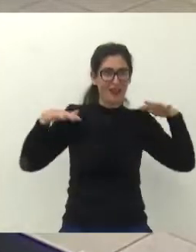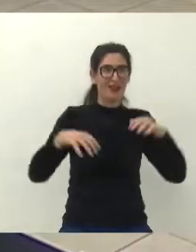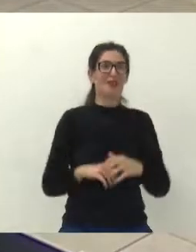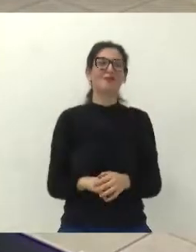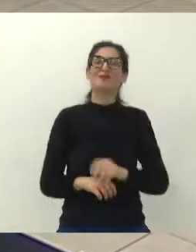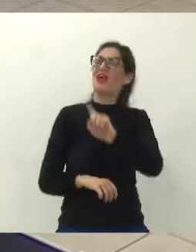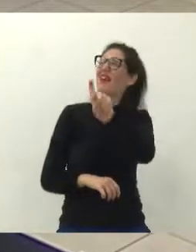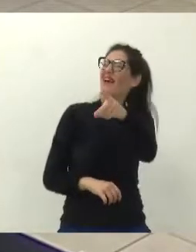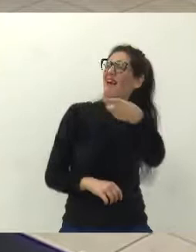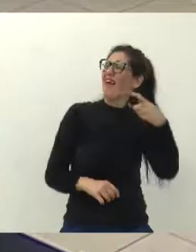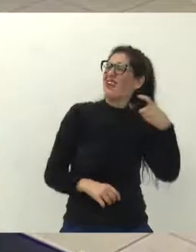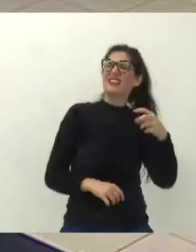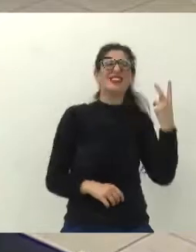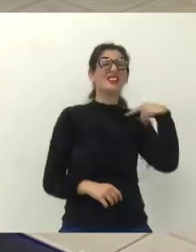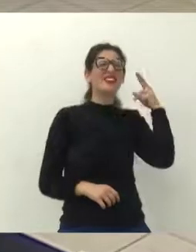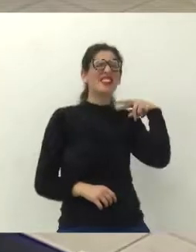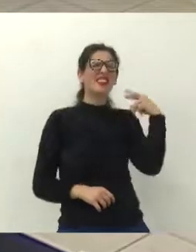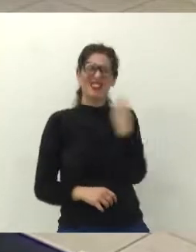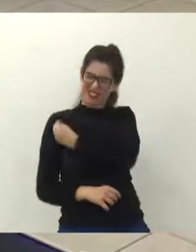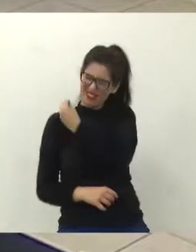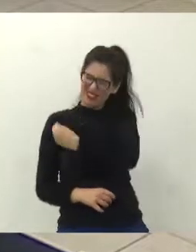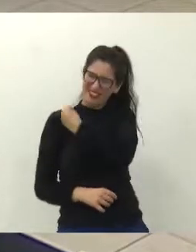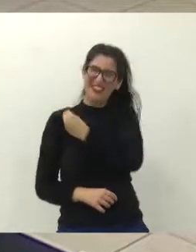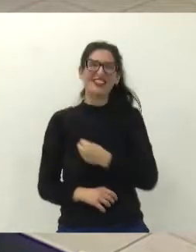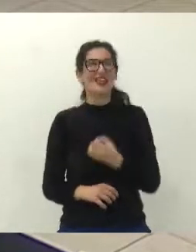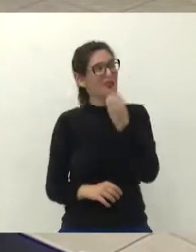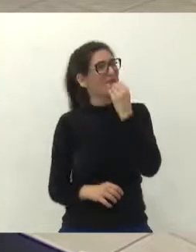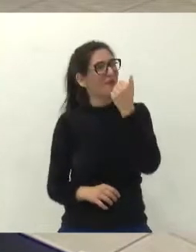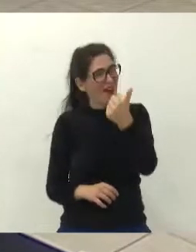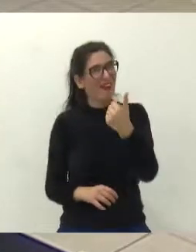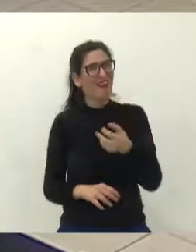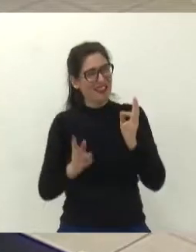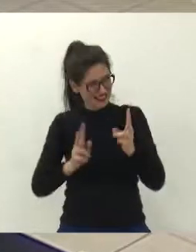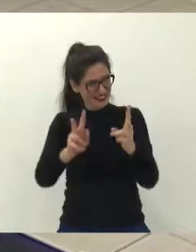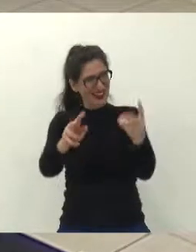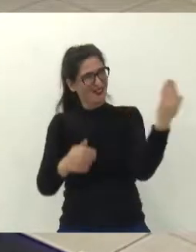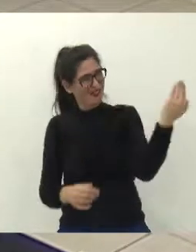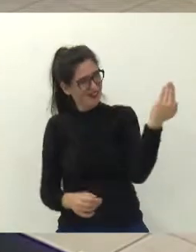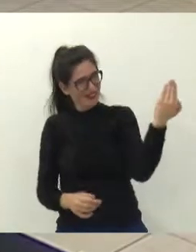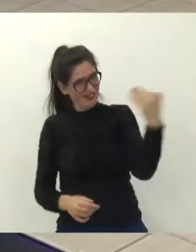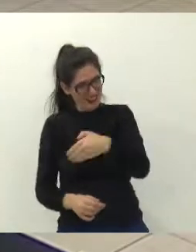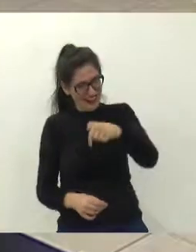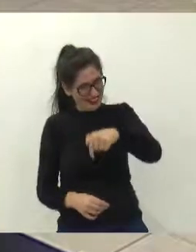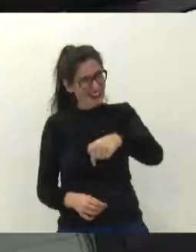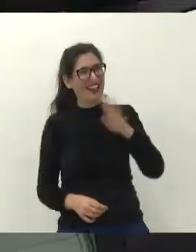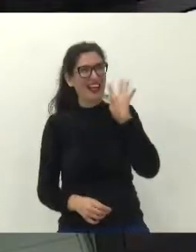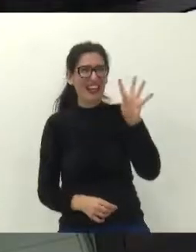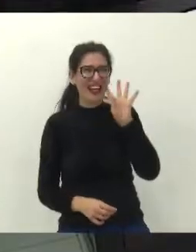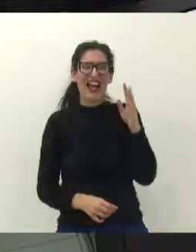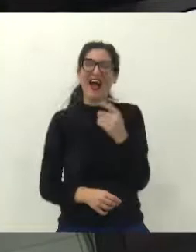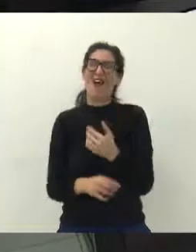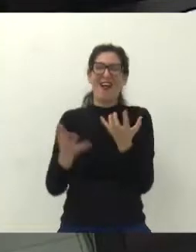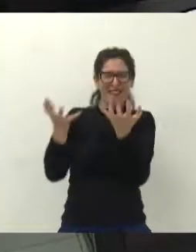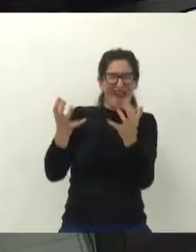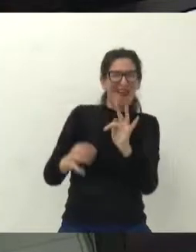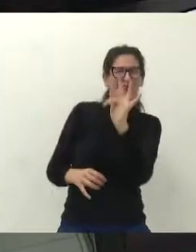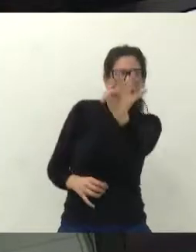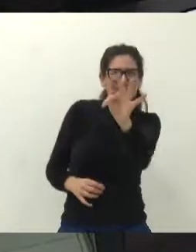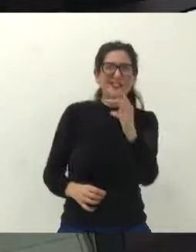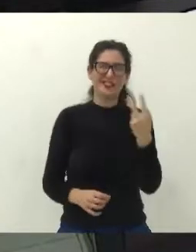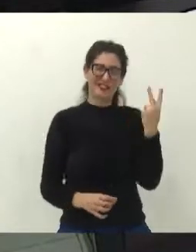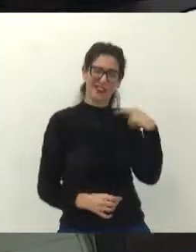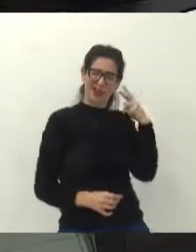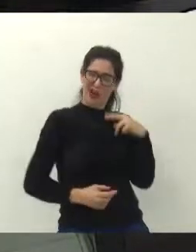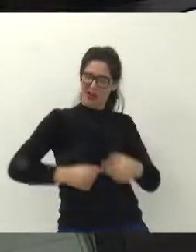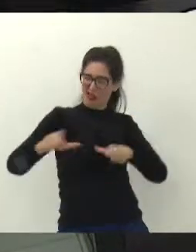Burro. Sempre bem-vindo. Está bastante frequentando aqui. Está preparando para voltar ou não?